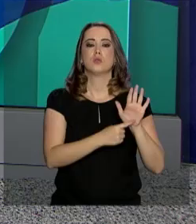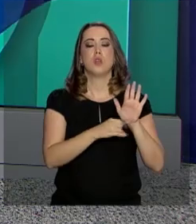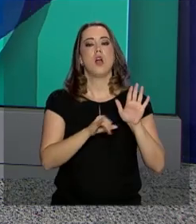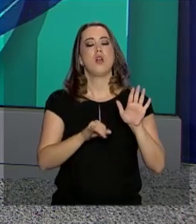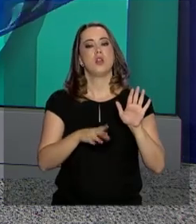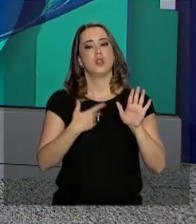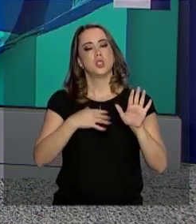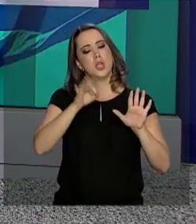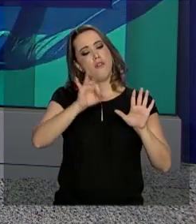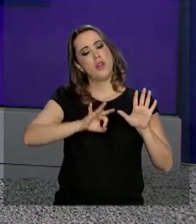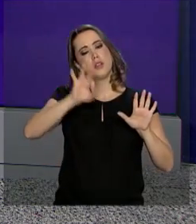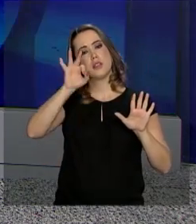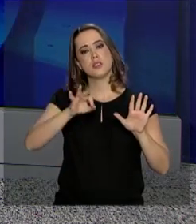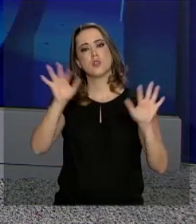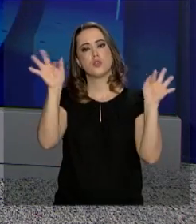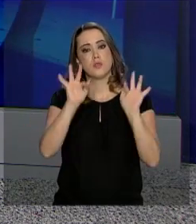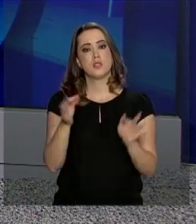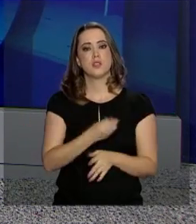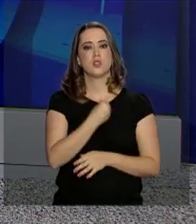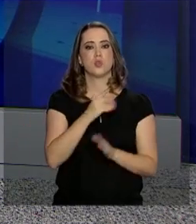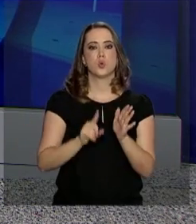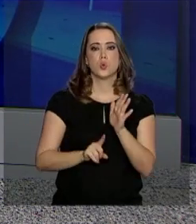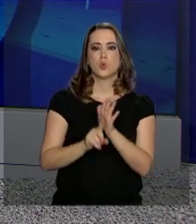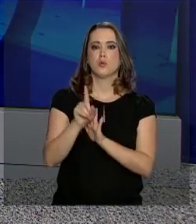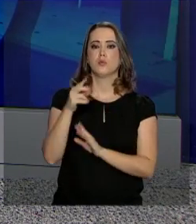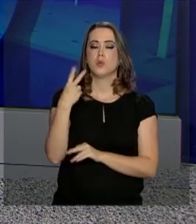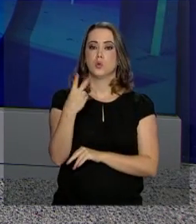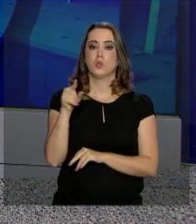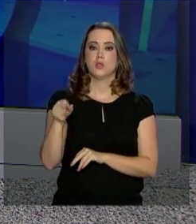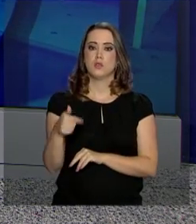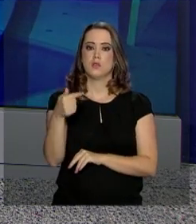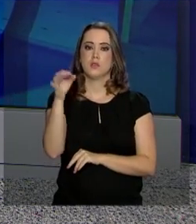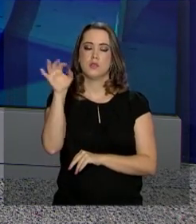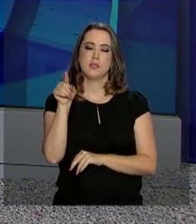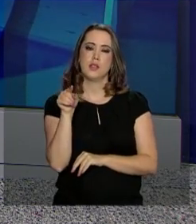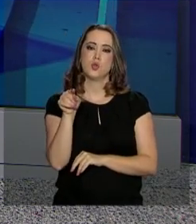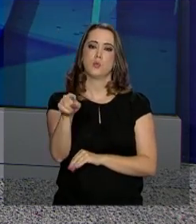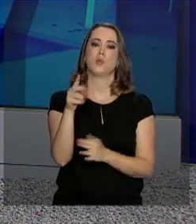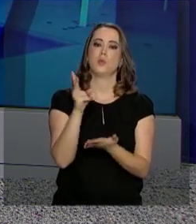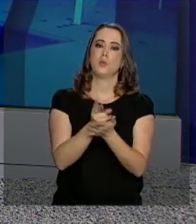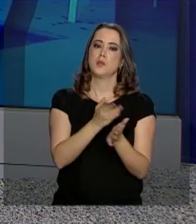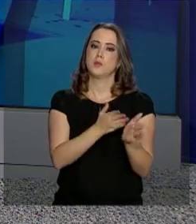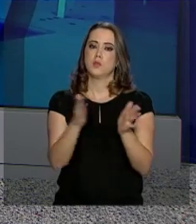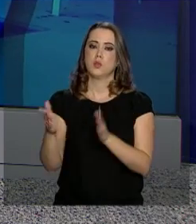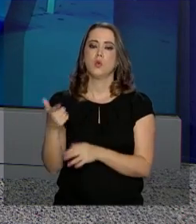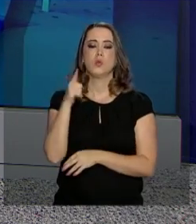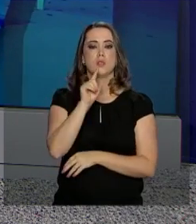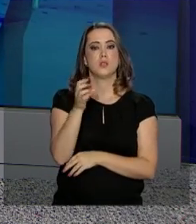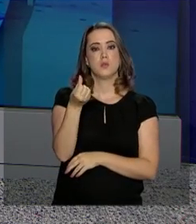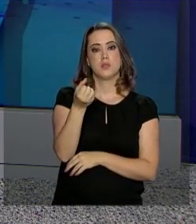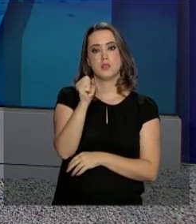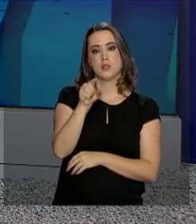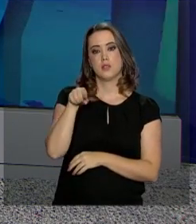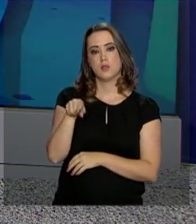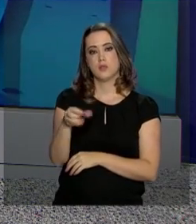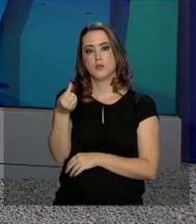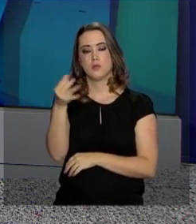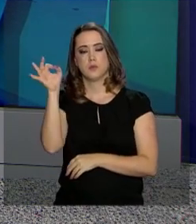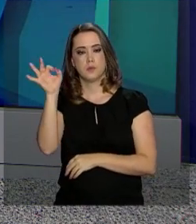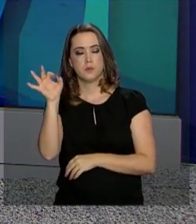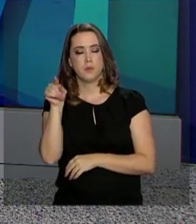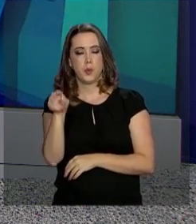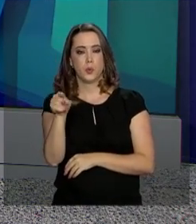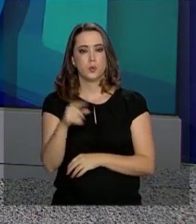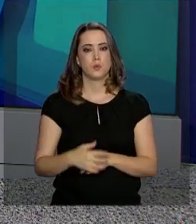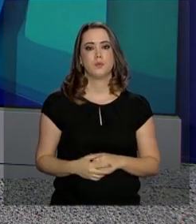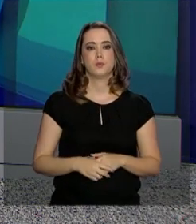de satisfação com a vida subiu 2,7 pontos no mesmo período, atingindo 68,6